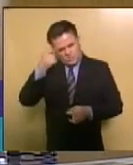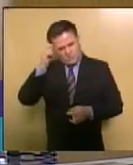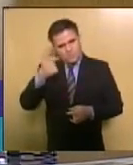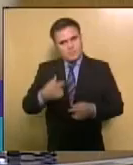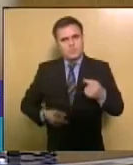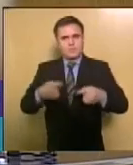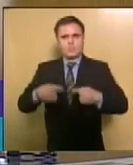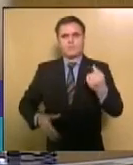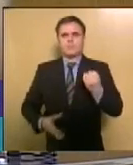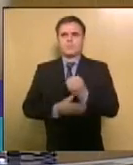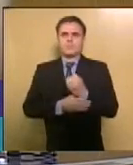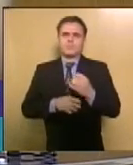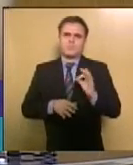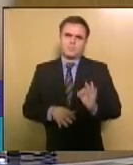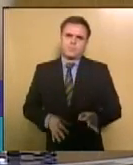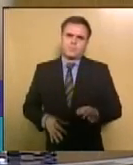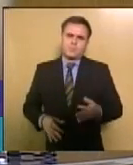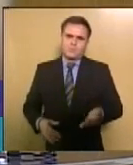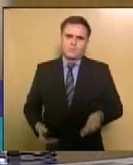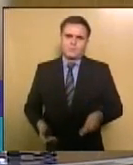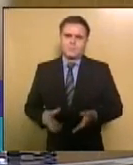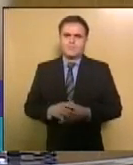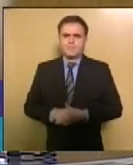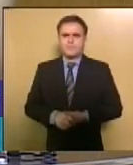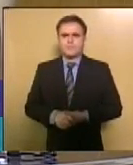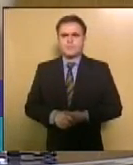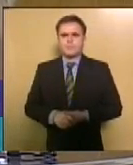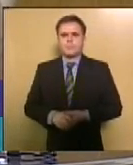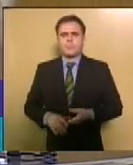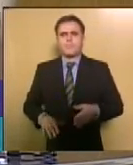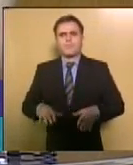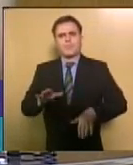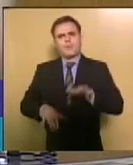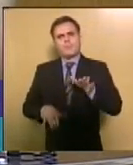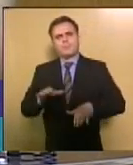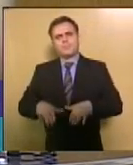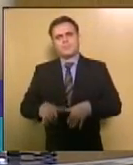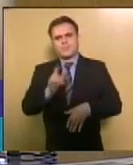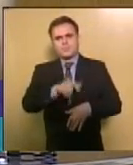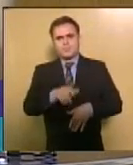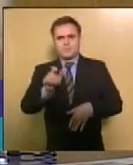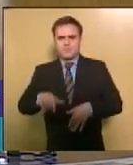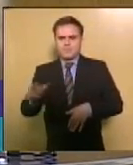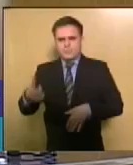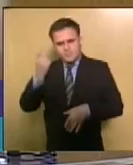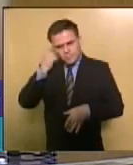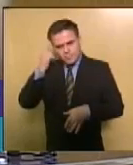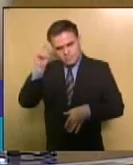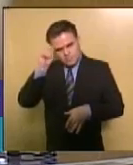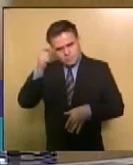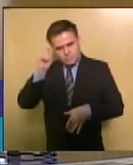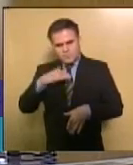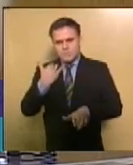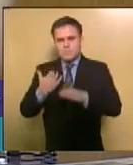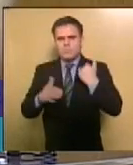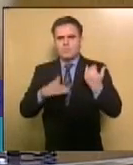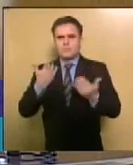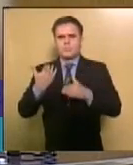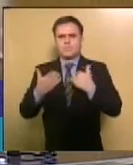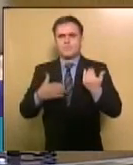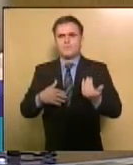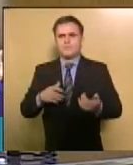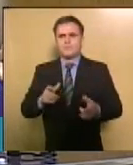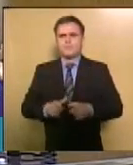política de segurança n independente das convicções de cada um os negros estão morrendo em proporções muito